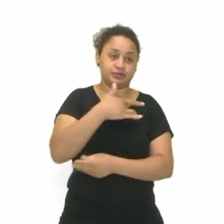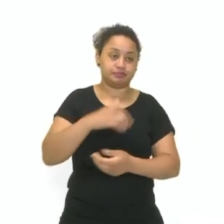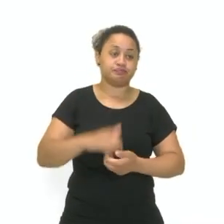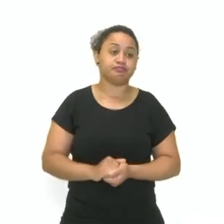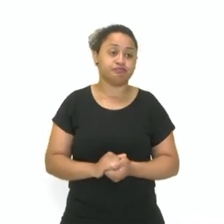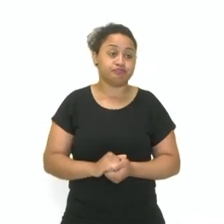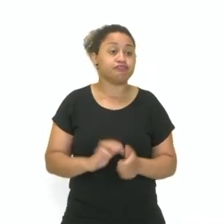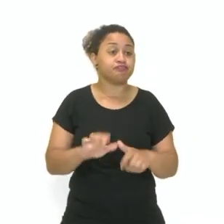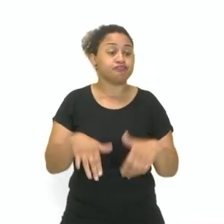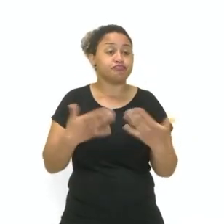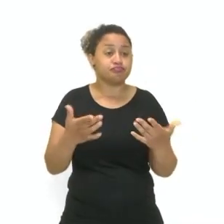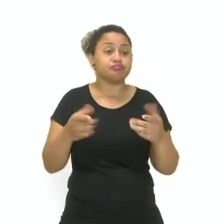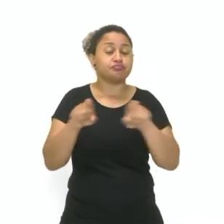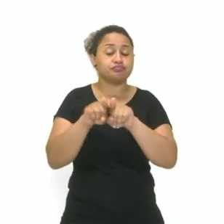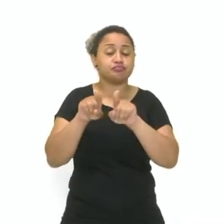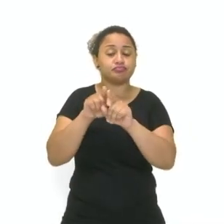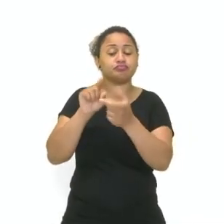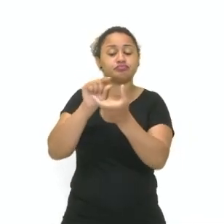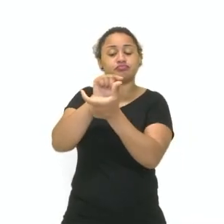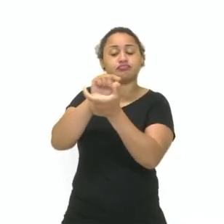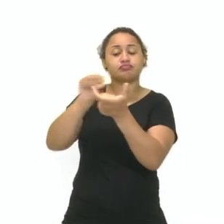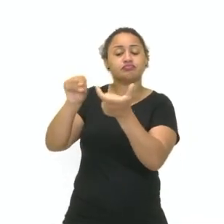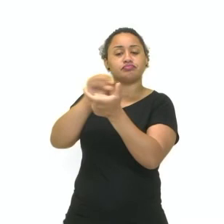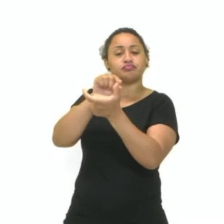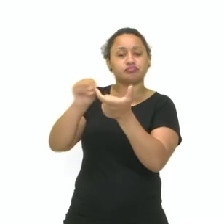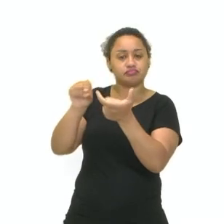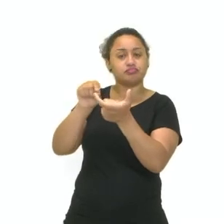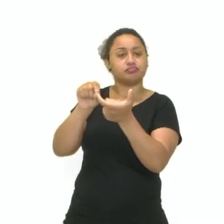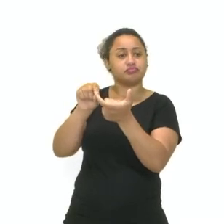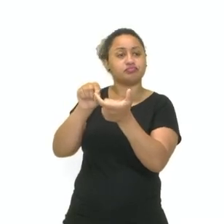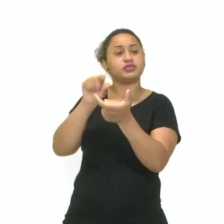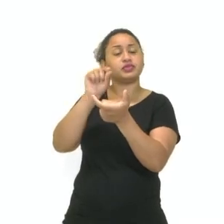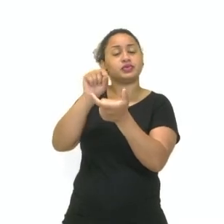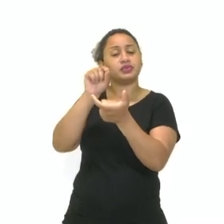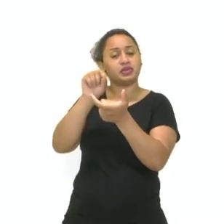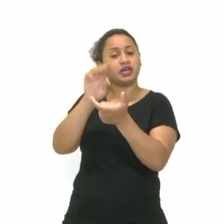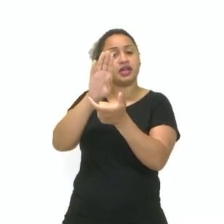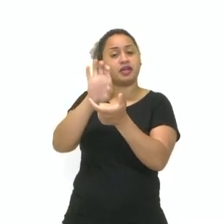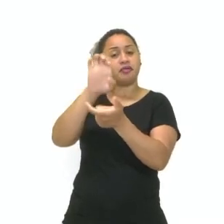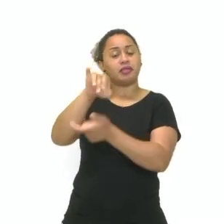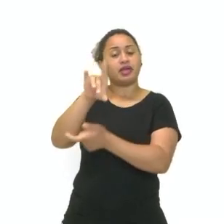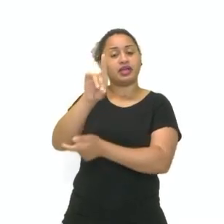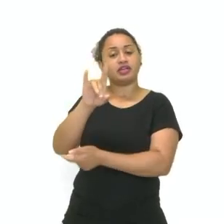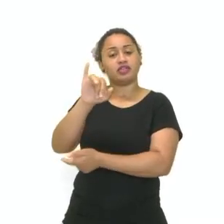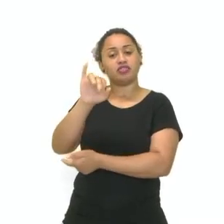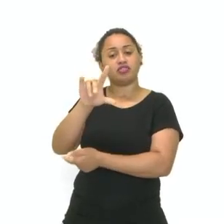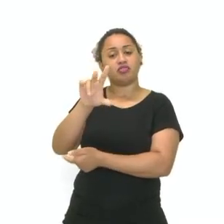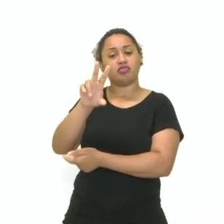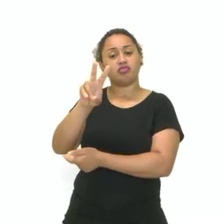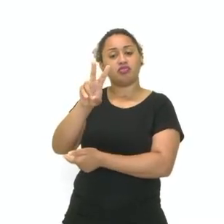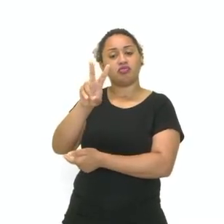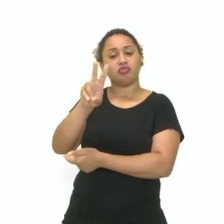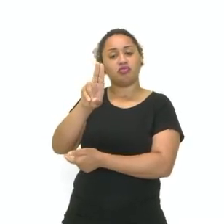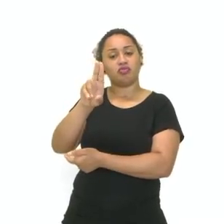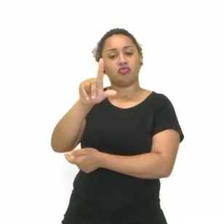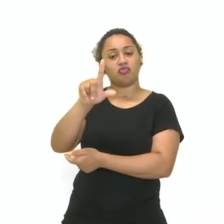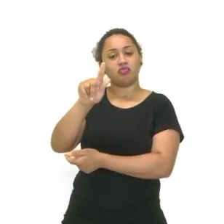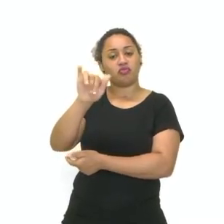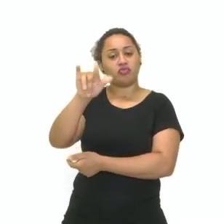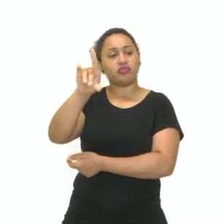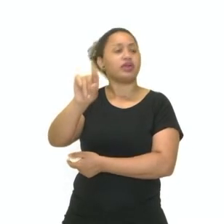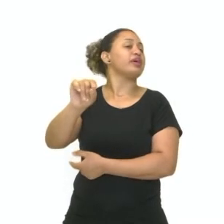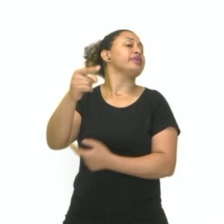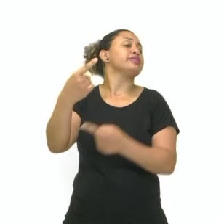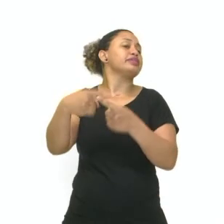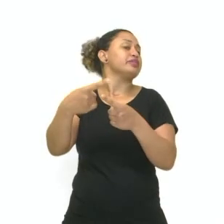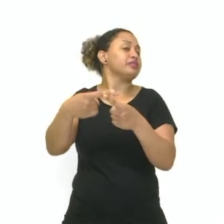aí eu destaquei ali, ó, sublinhando a bem divulgada cloroquina, porque eu quero saber de você por